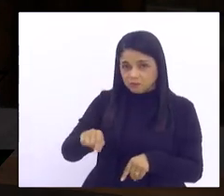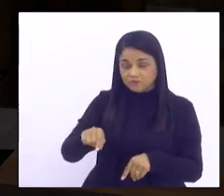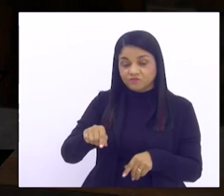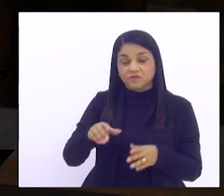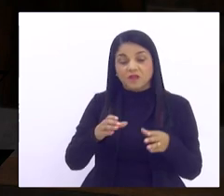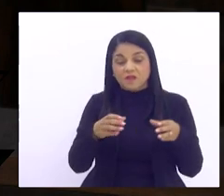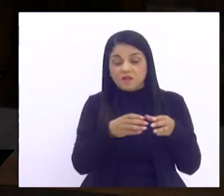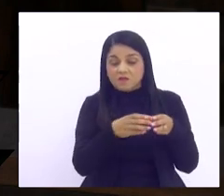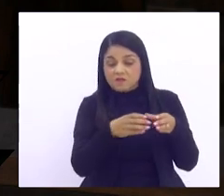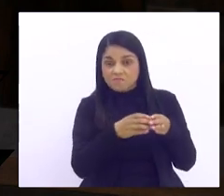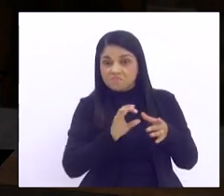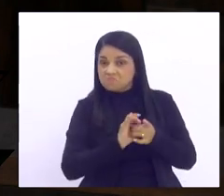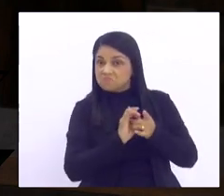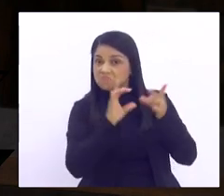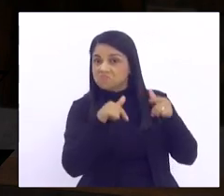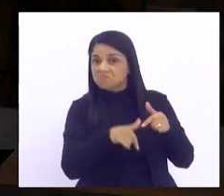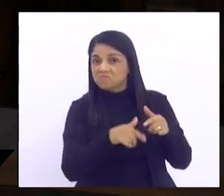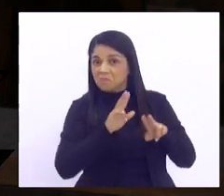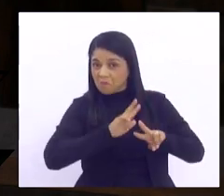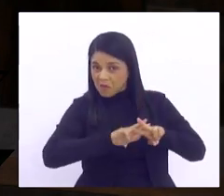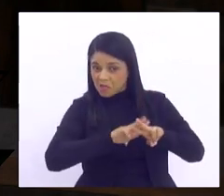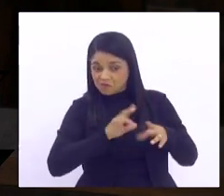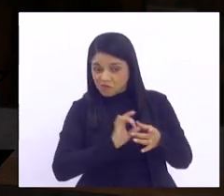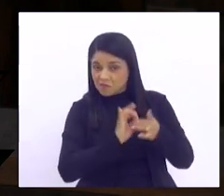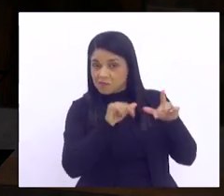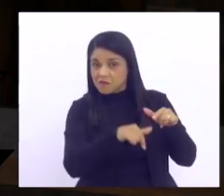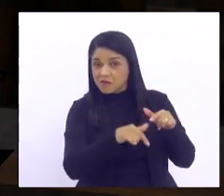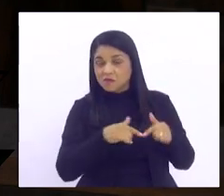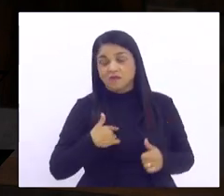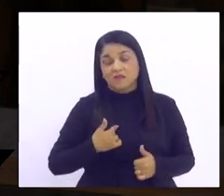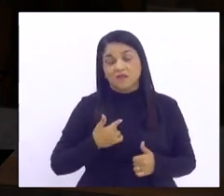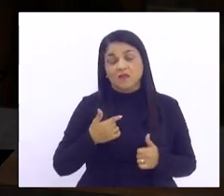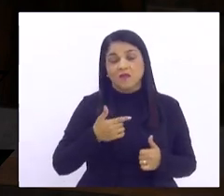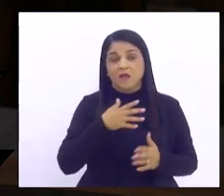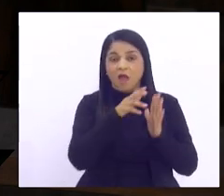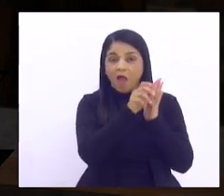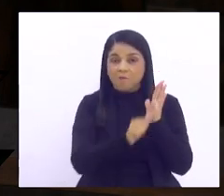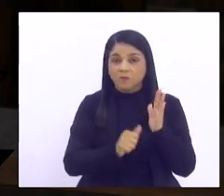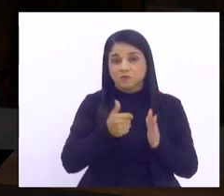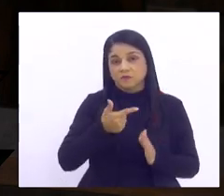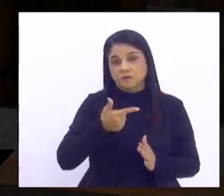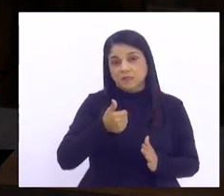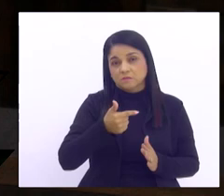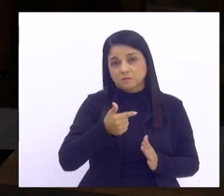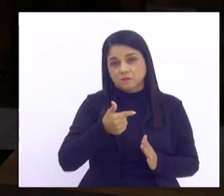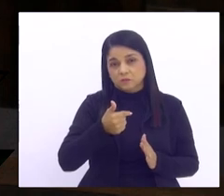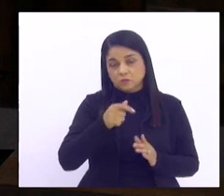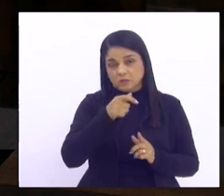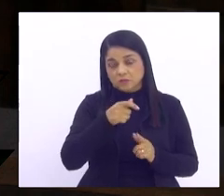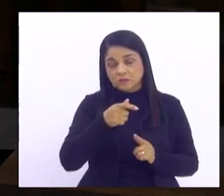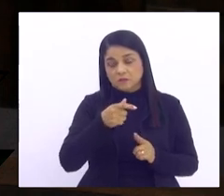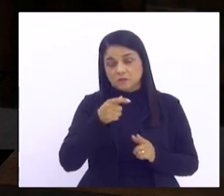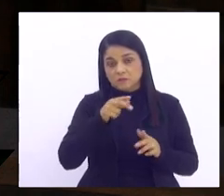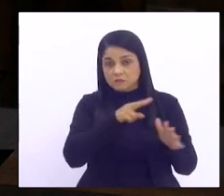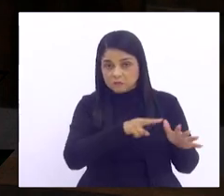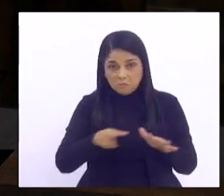com o argumento de que aborto até a 12ª semana não é crime. Voto condutor do ministro